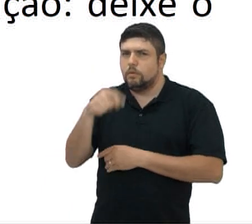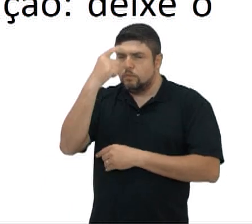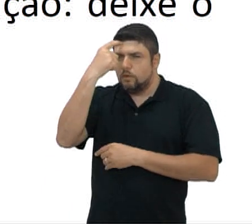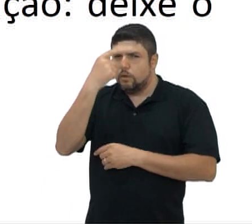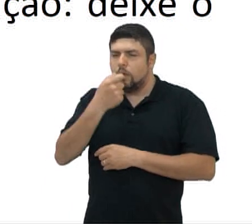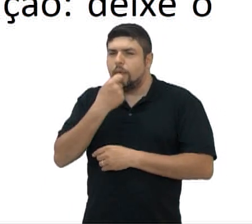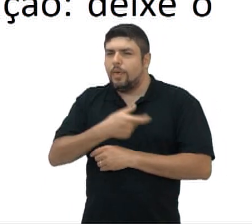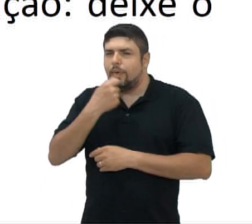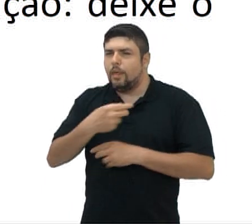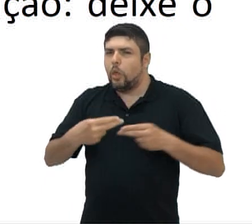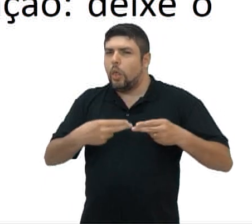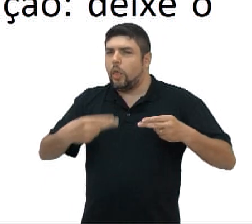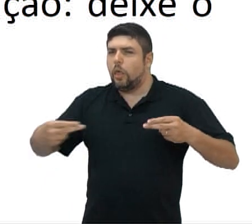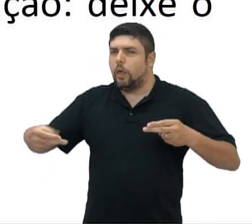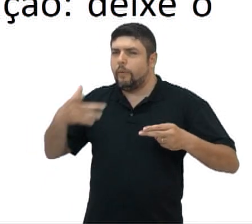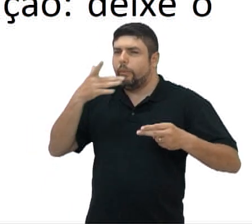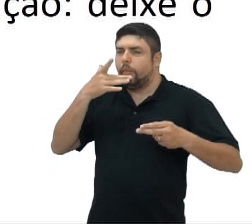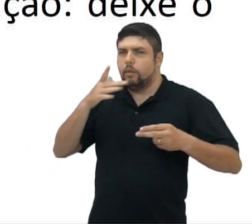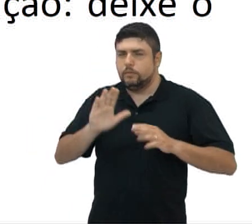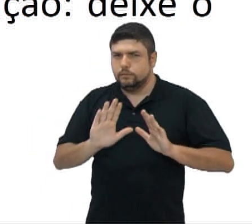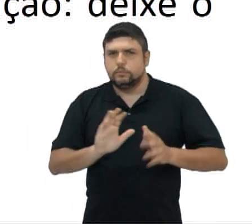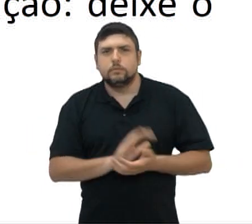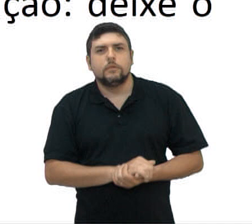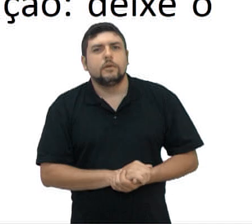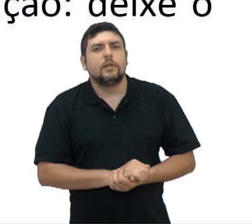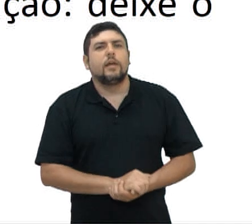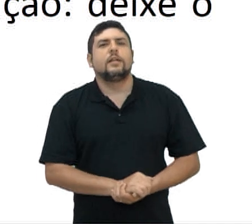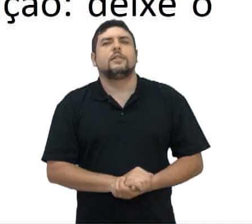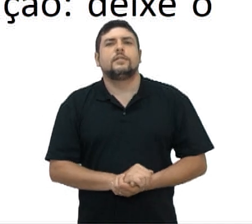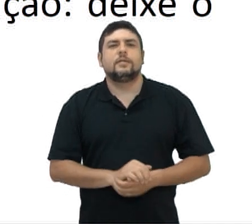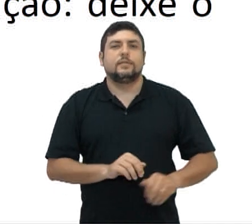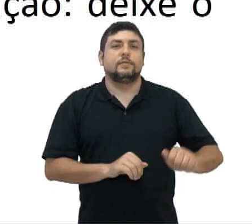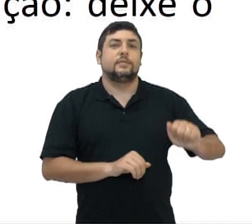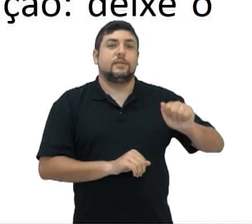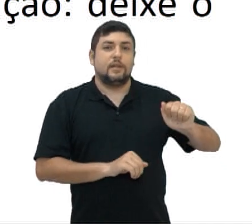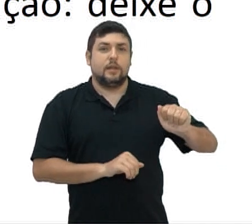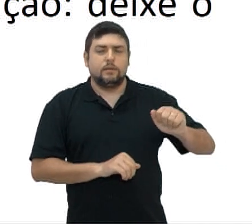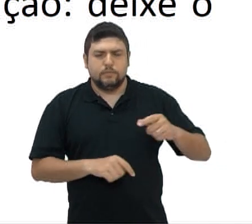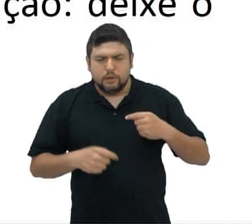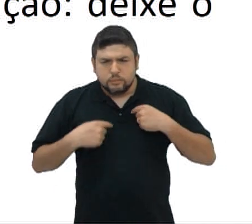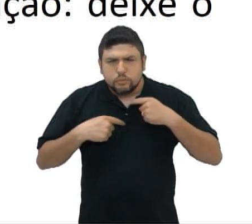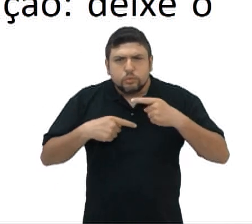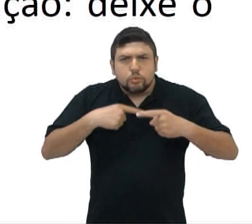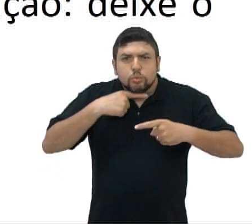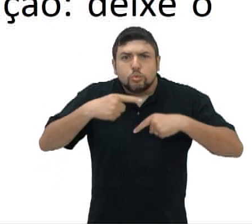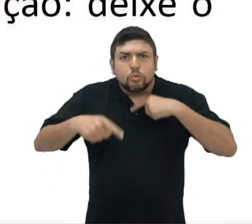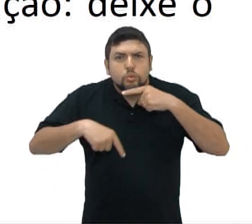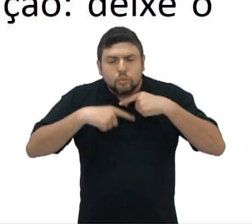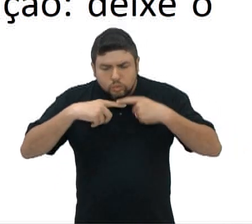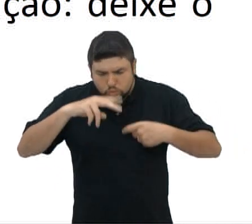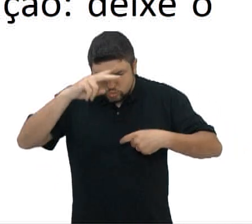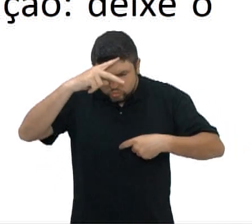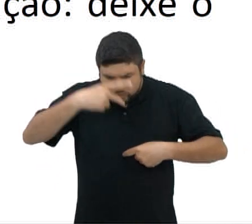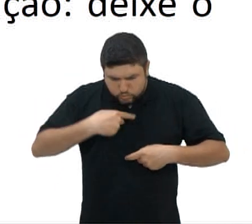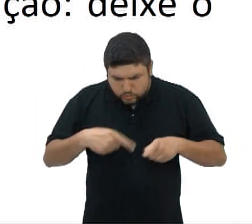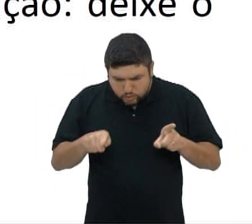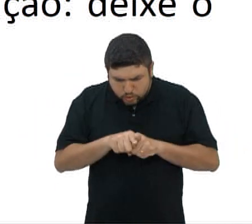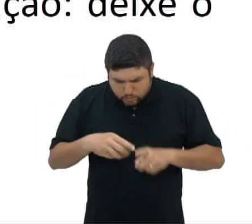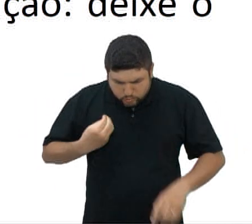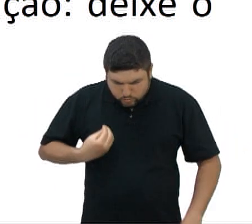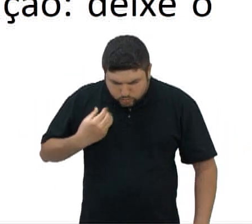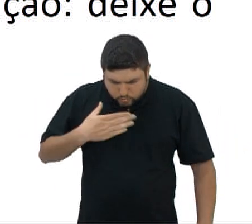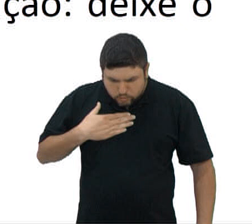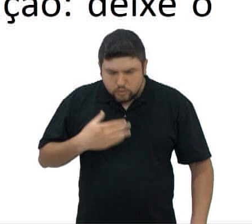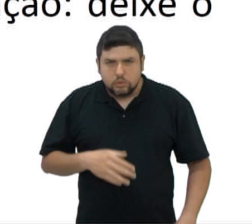pensaram. Letra A. Ao duvidar de tudo, duvido inclusive de mim mesmo, de minha essência e de minha existência. Ou